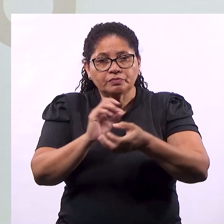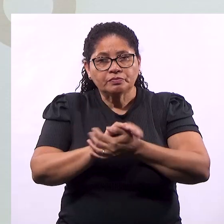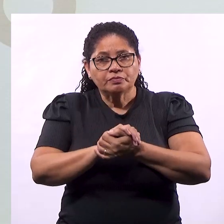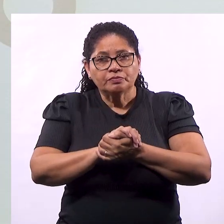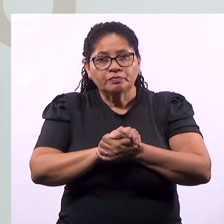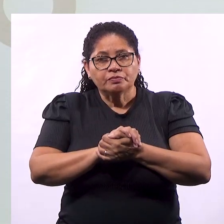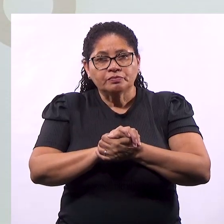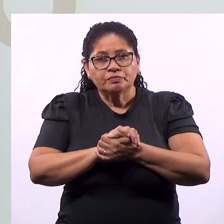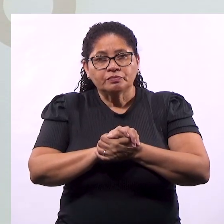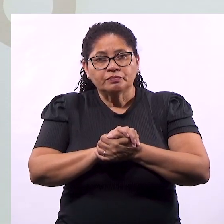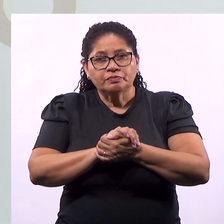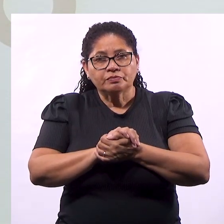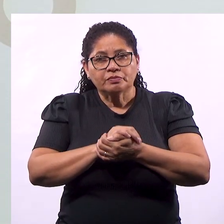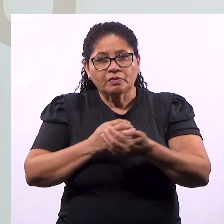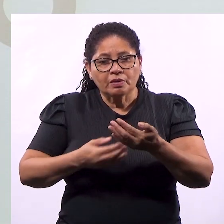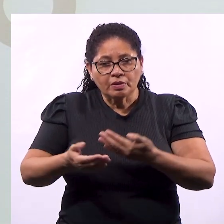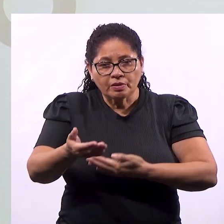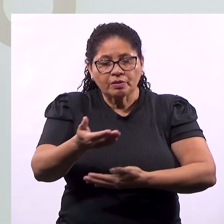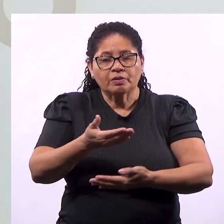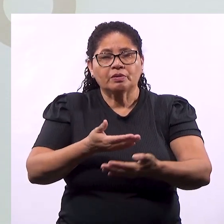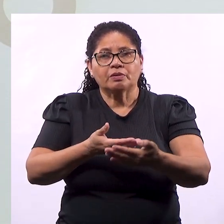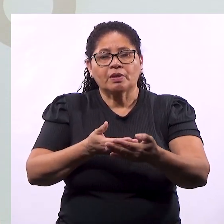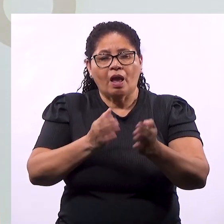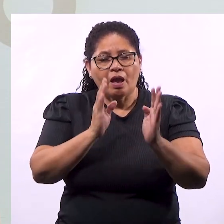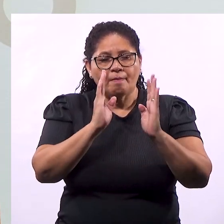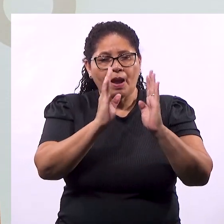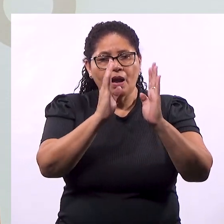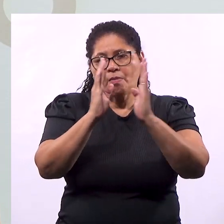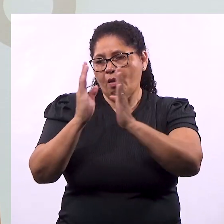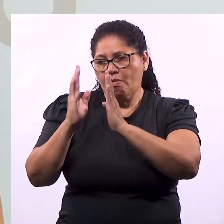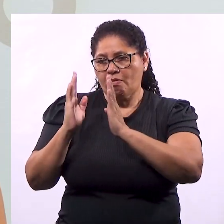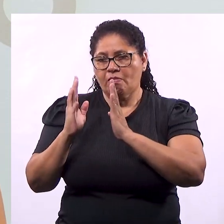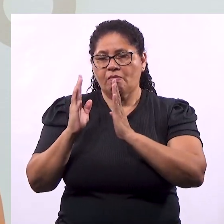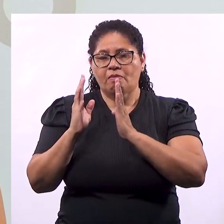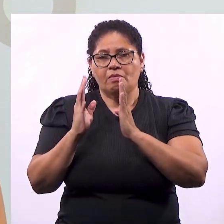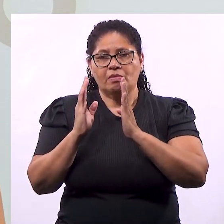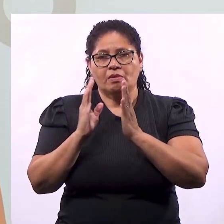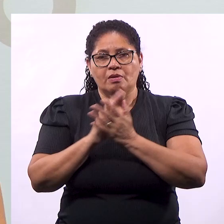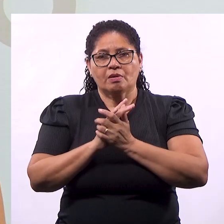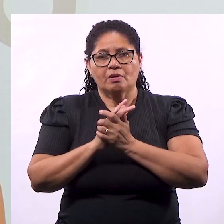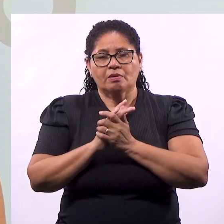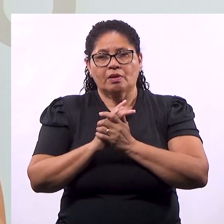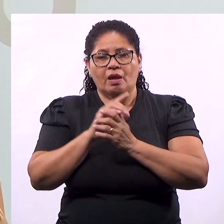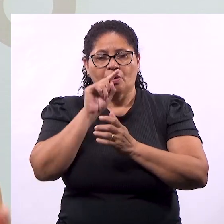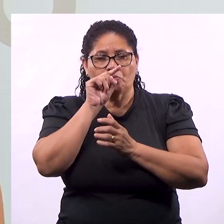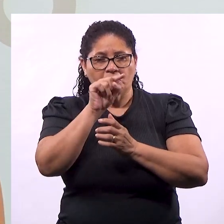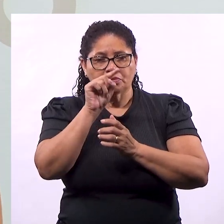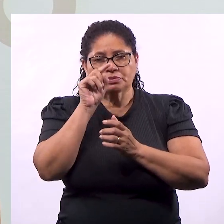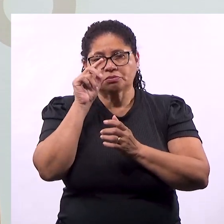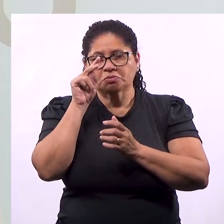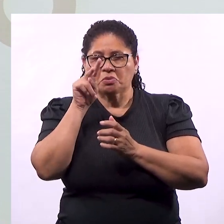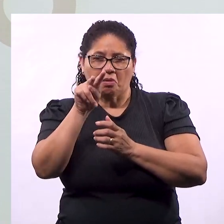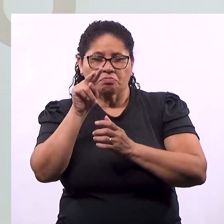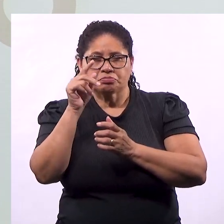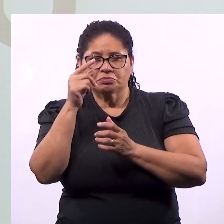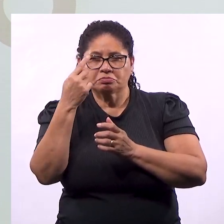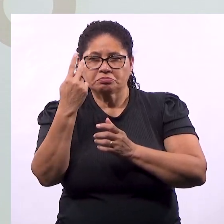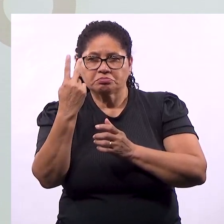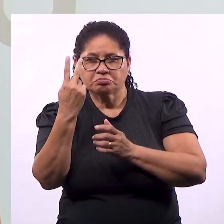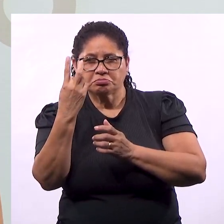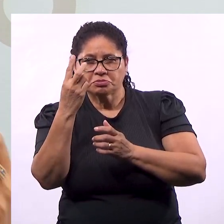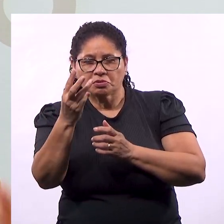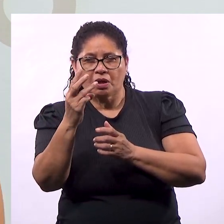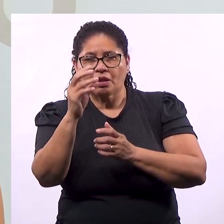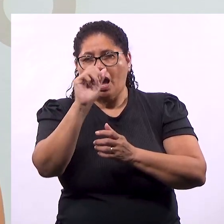é atribuir os conceitos é medir Então você coloca um ponto dois pontos três